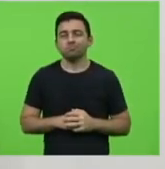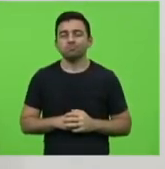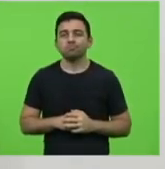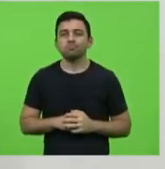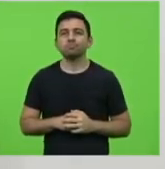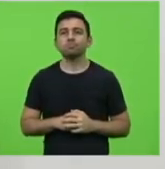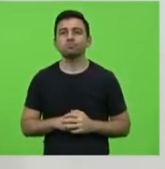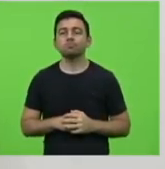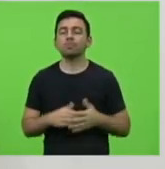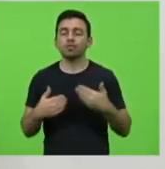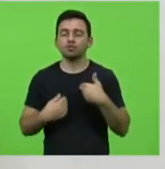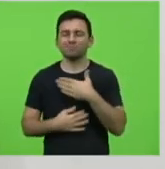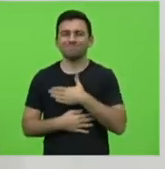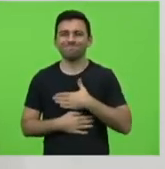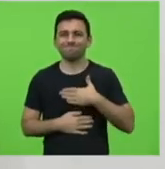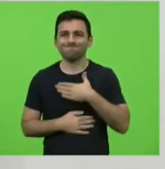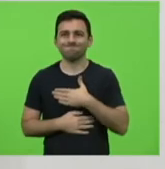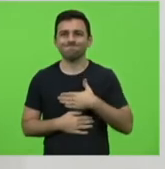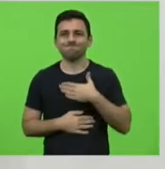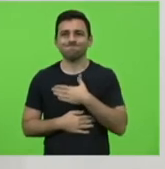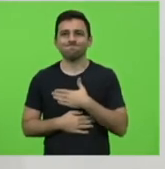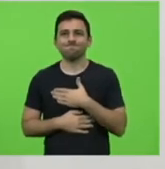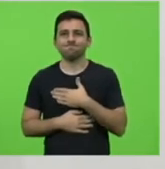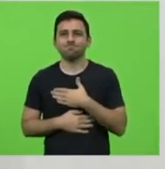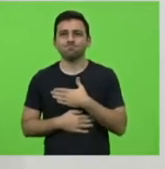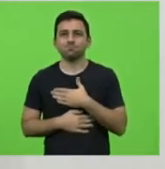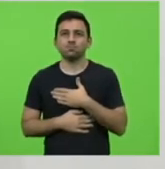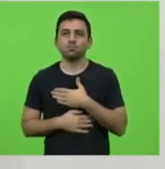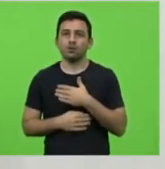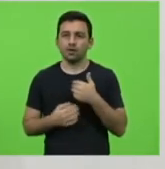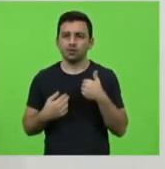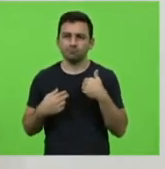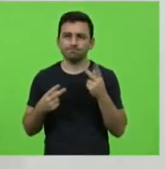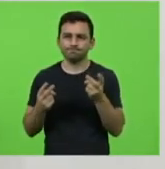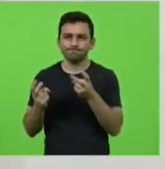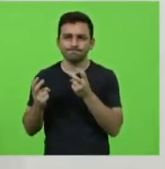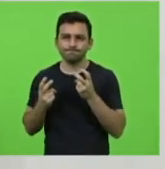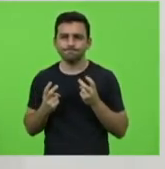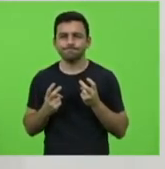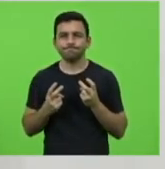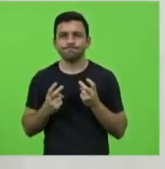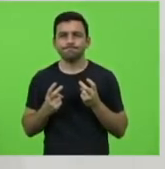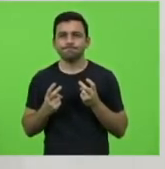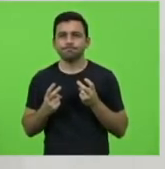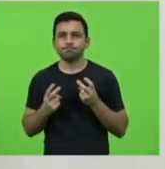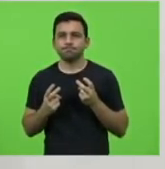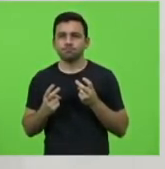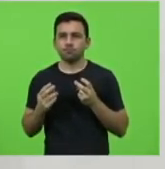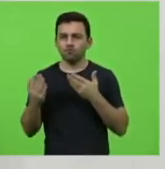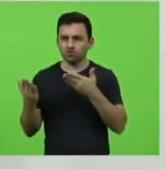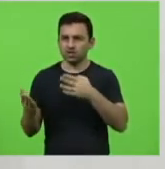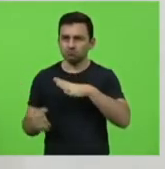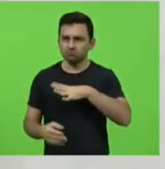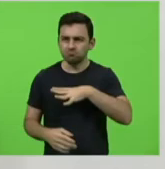Eu gosto quando eu vejo essa reação sua. Eu gosto.